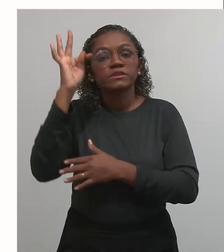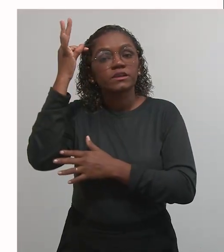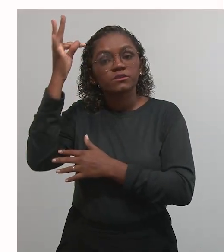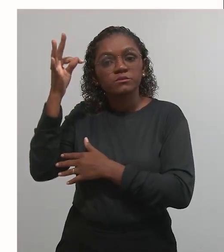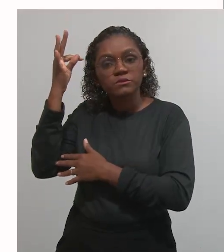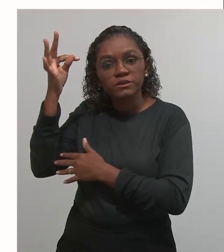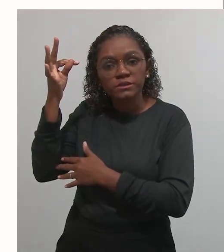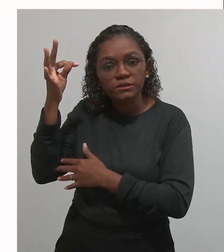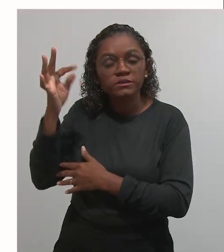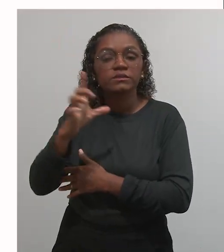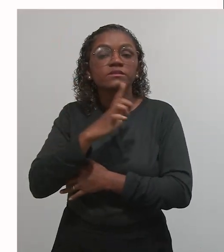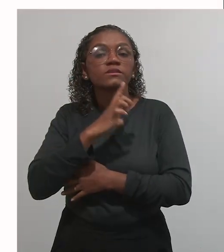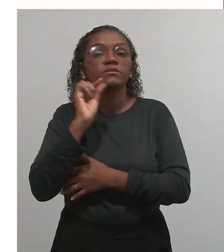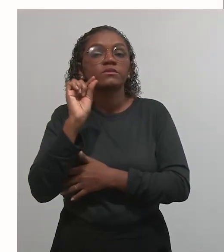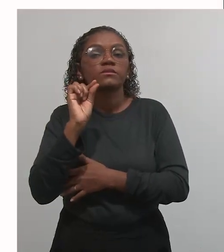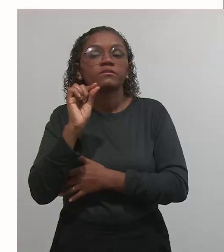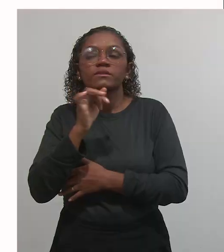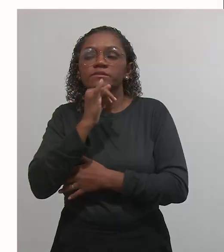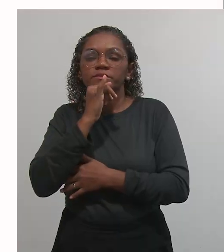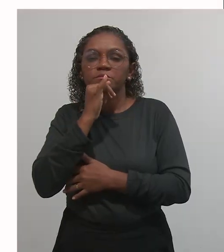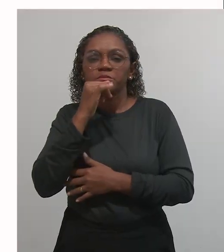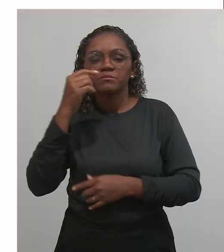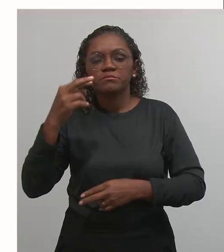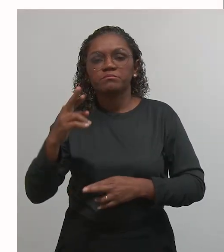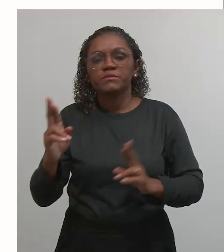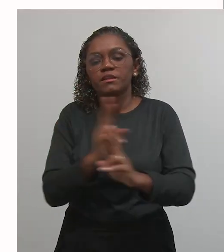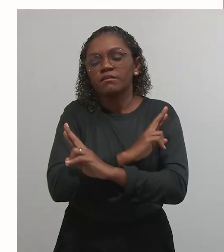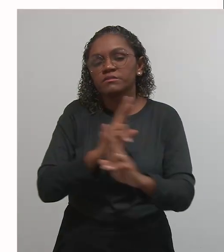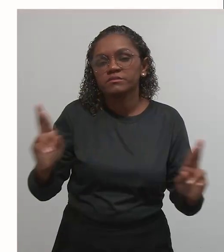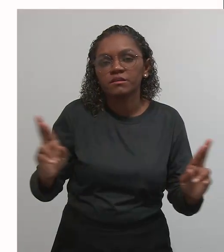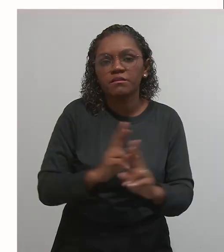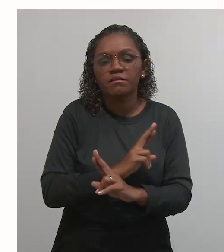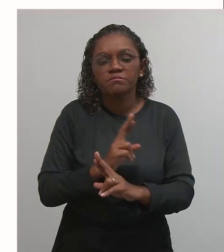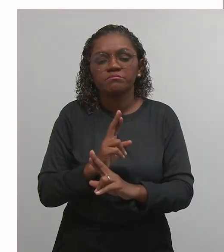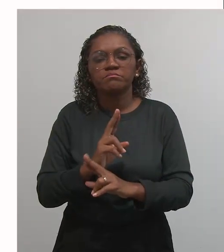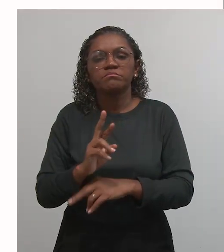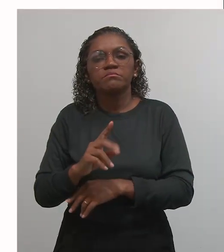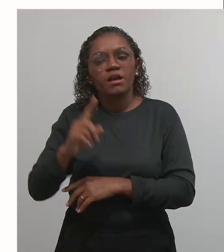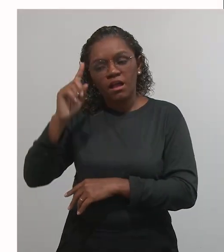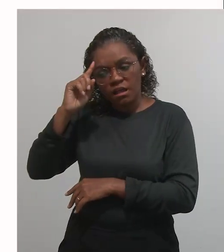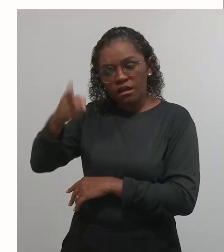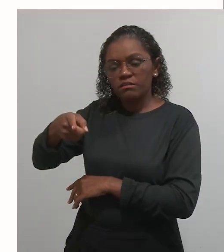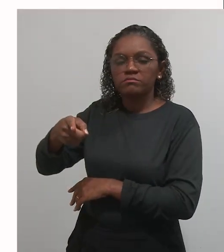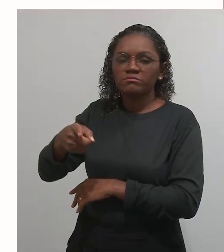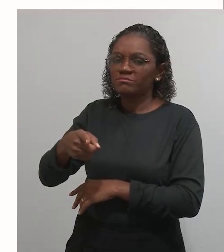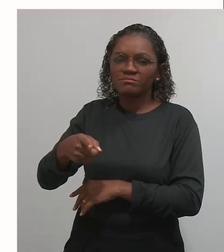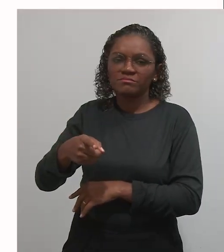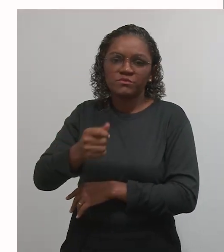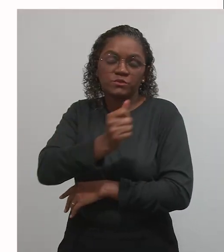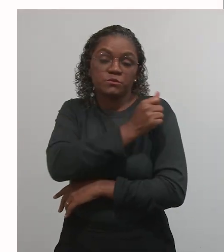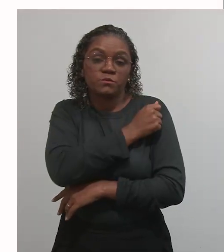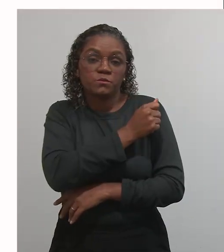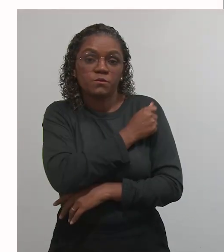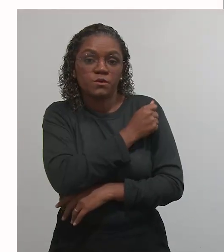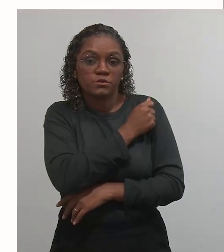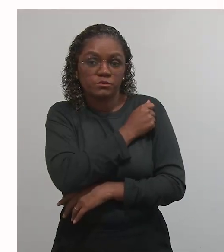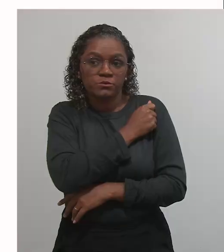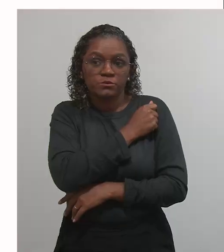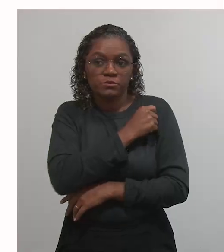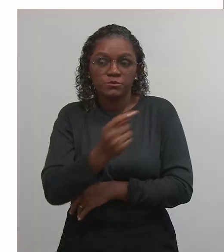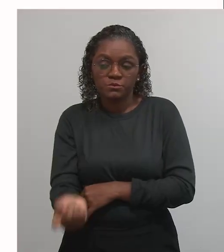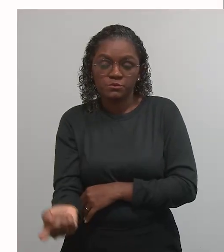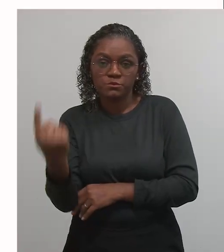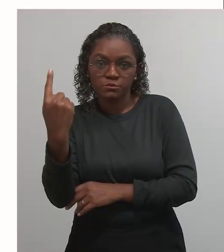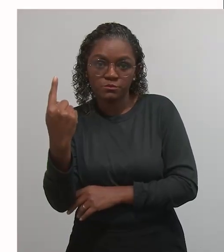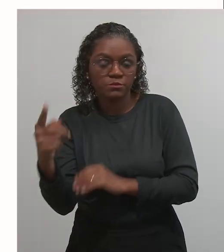ela deixa de lado as relações de poder, como eu disse para vocês, acaba trazendo o aluno como o único responsável pelo seu sucesso ou o